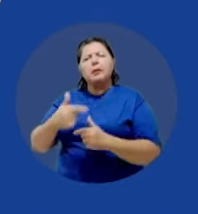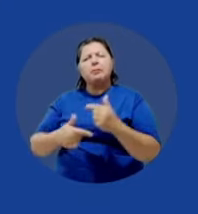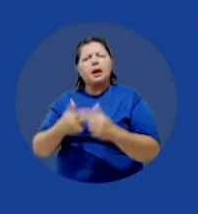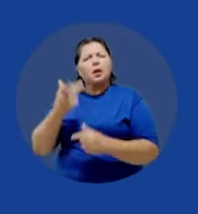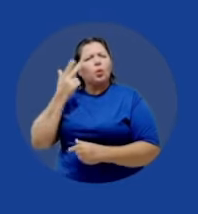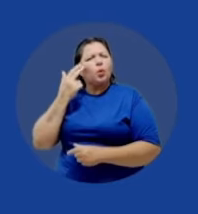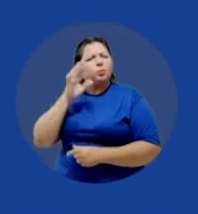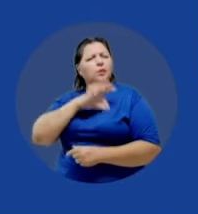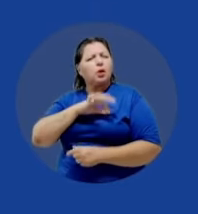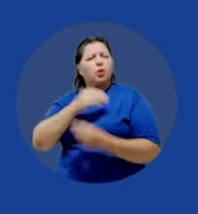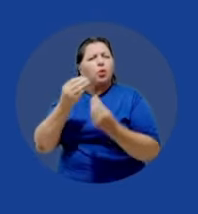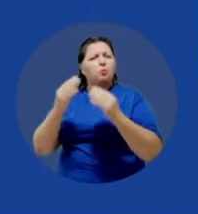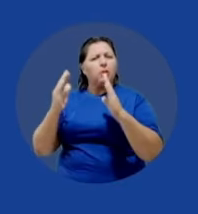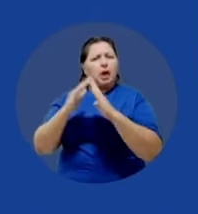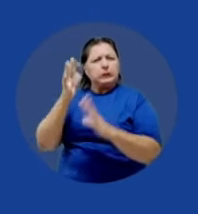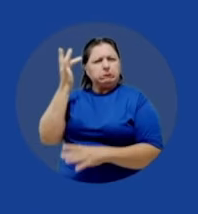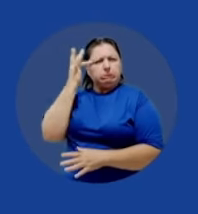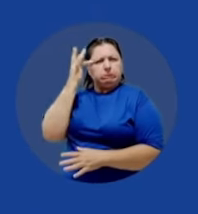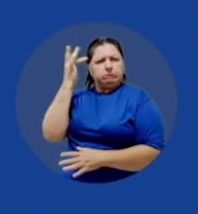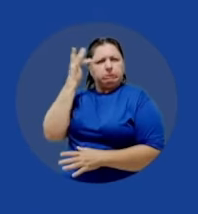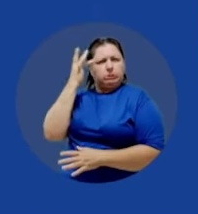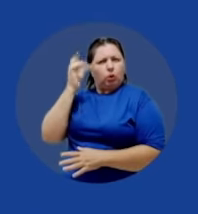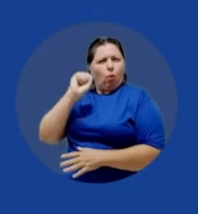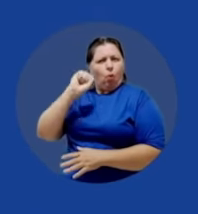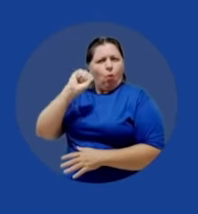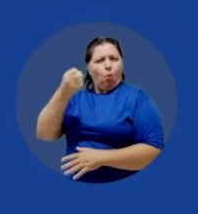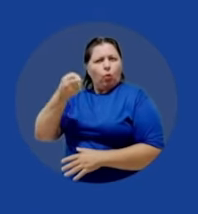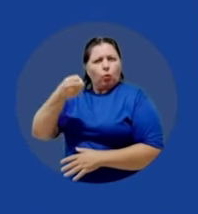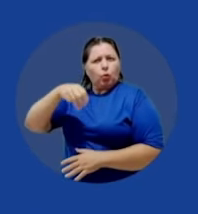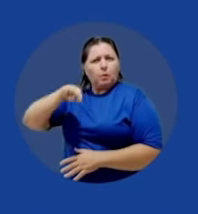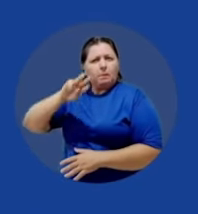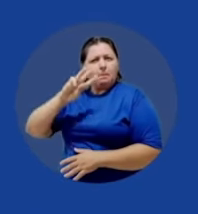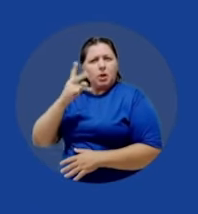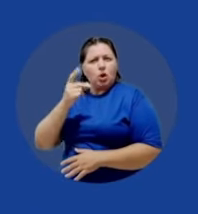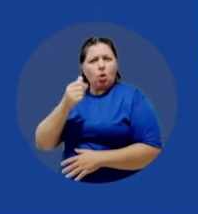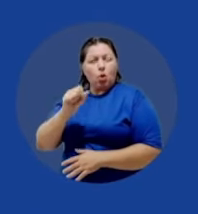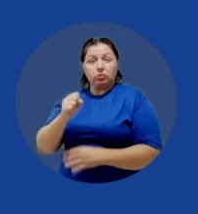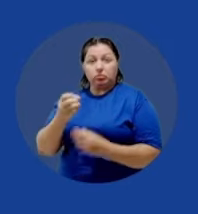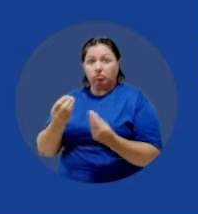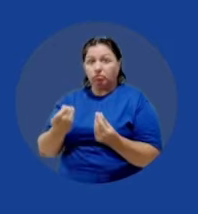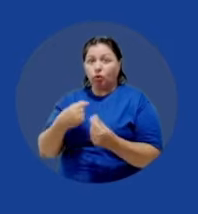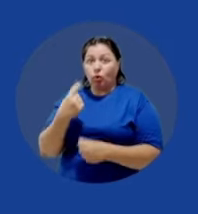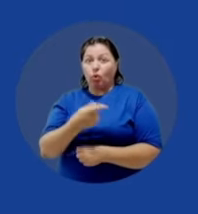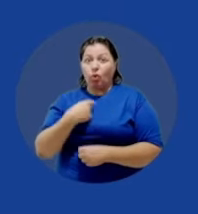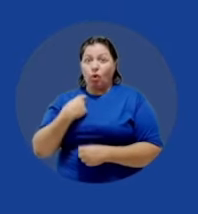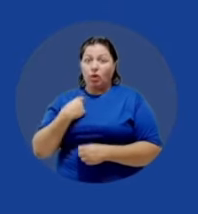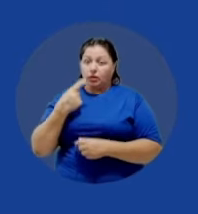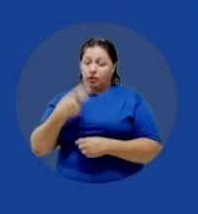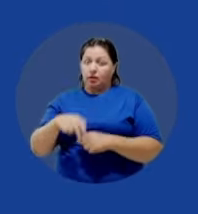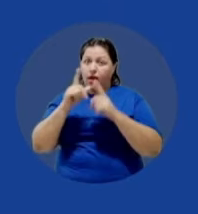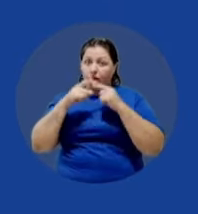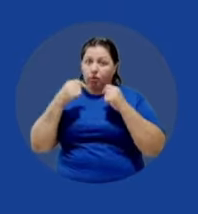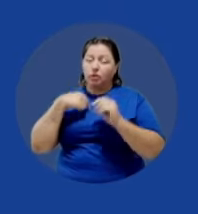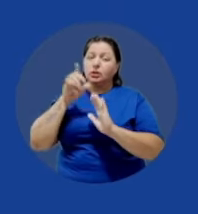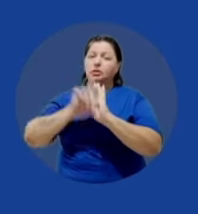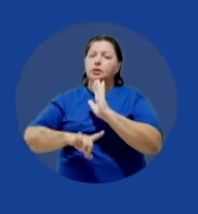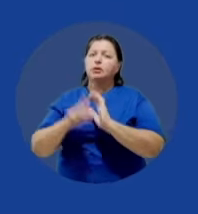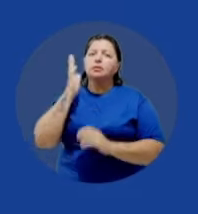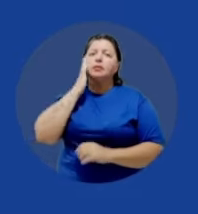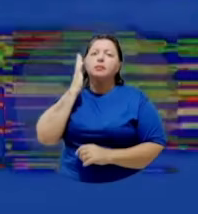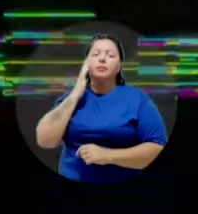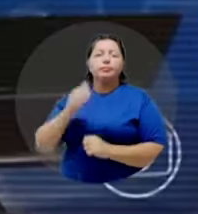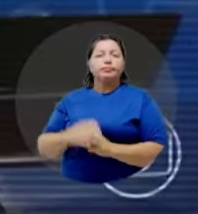sendo servidor assalariado, mora numa mansão avaliada em 8 milhões de reais? Nós, alagoanos, temos o